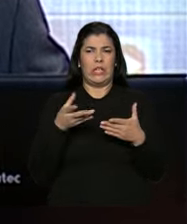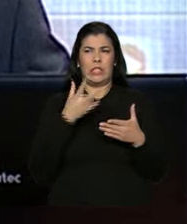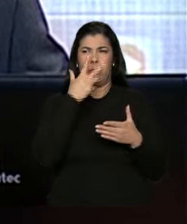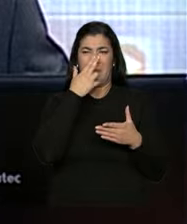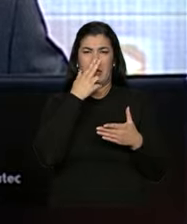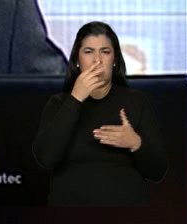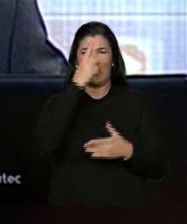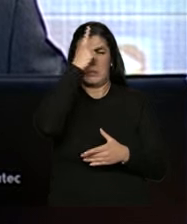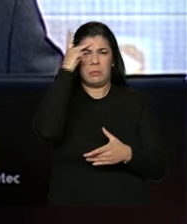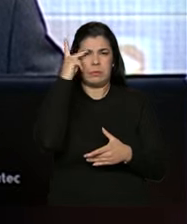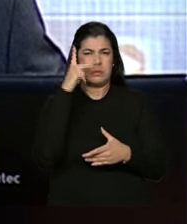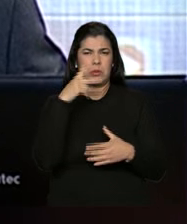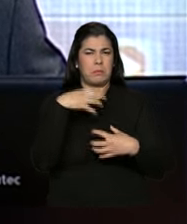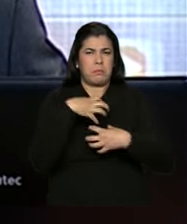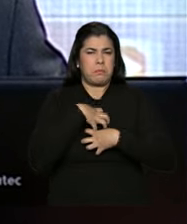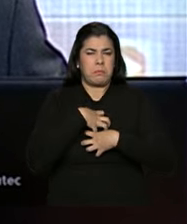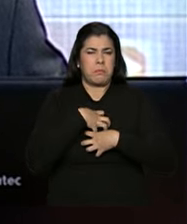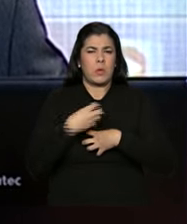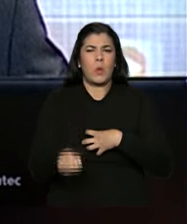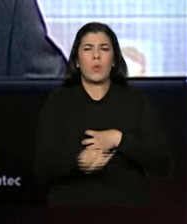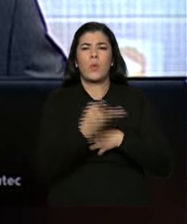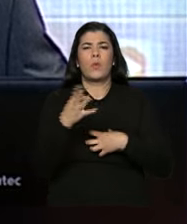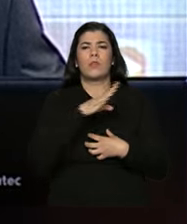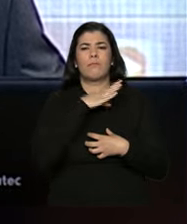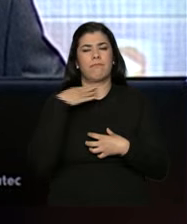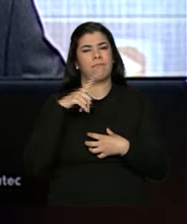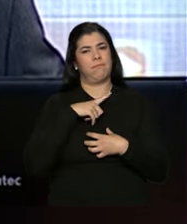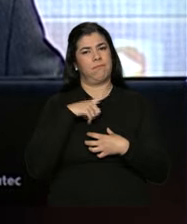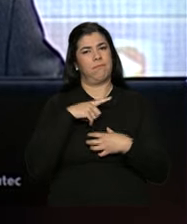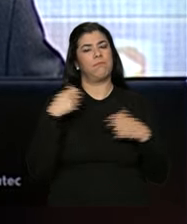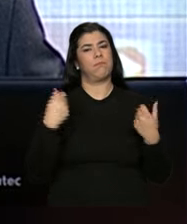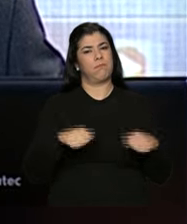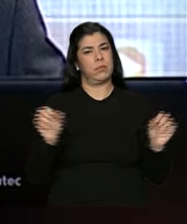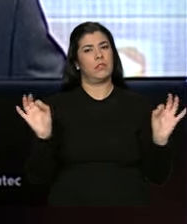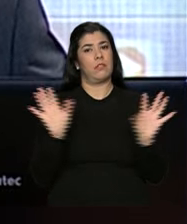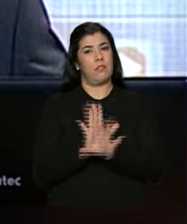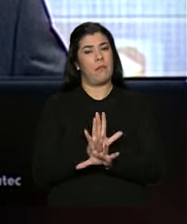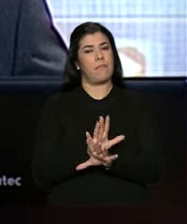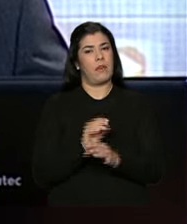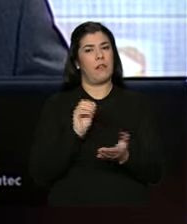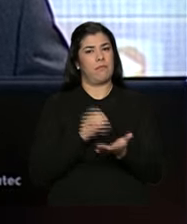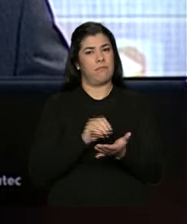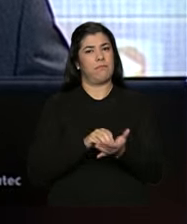mais com essa quantidade de mortos. Isso precisa acabar.